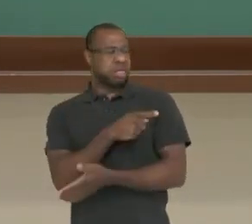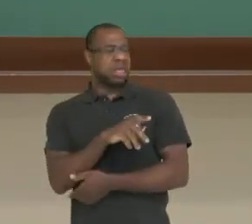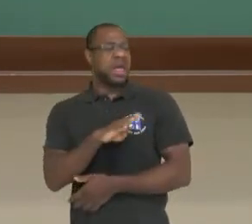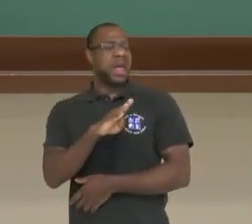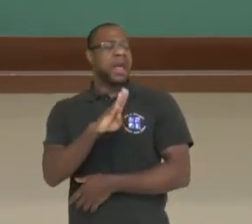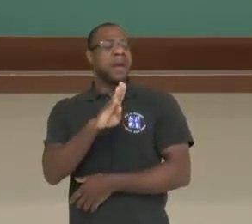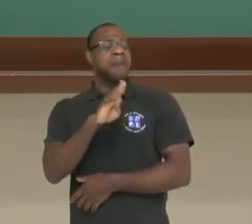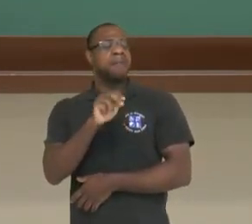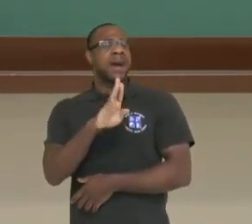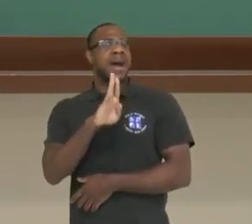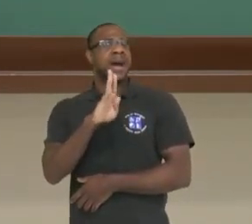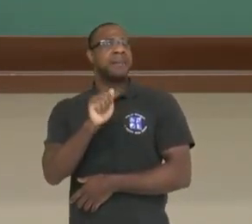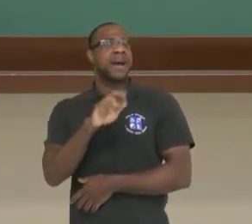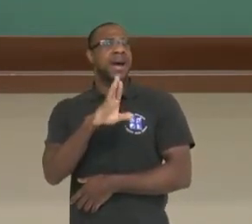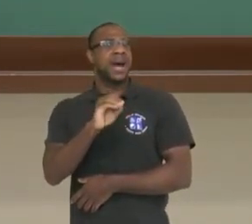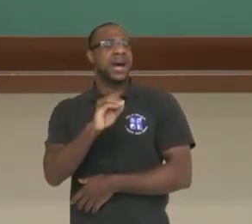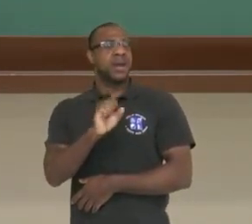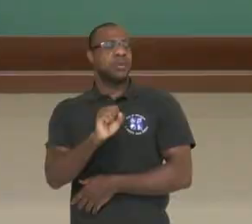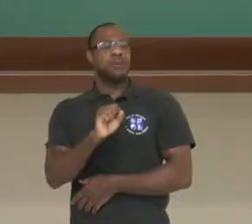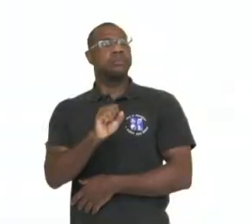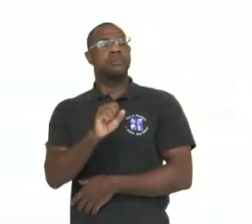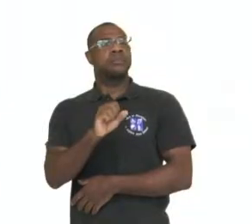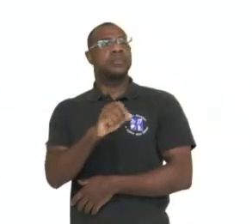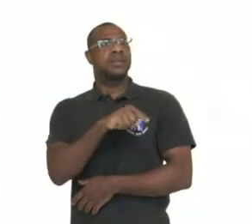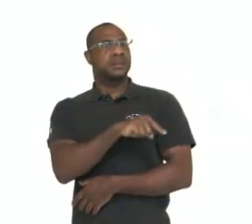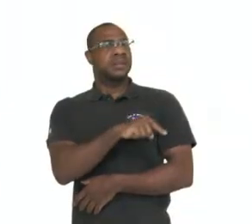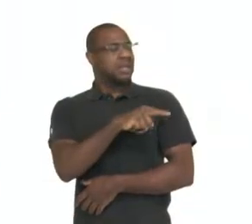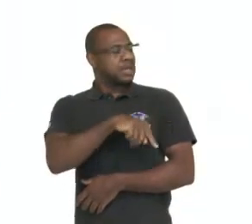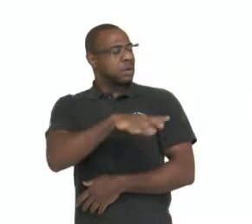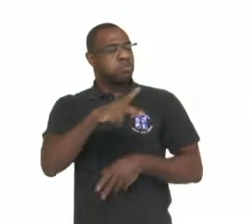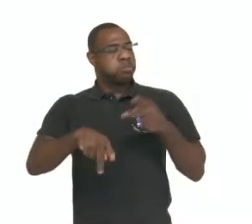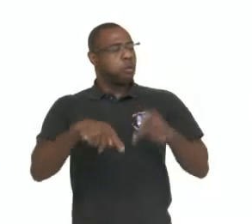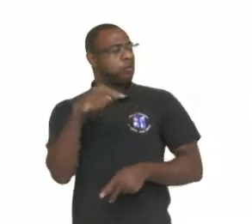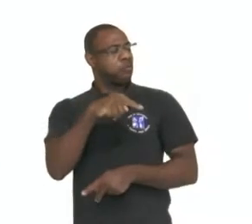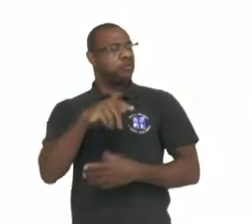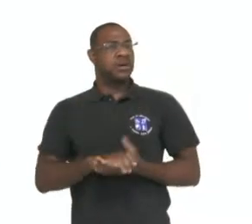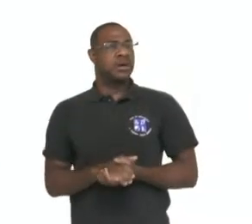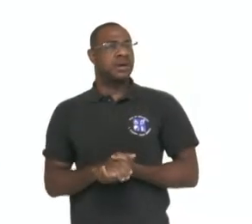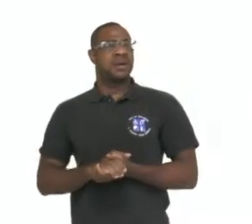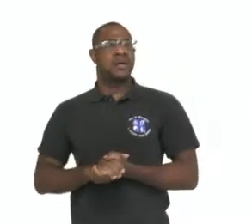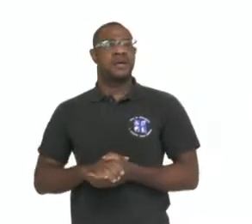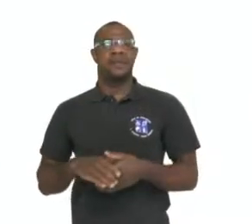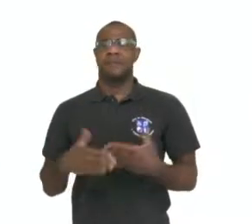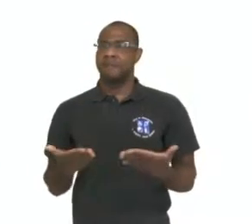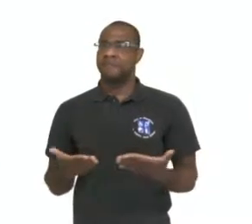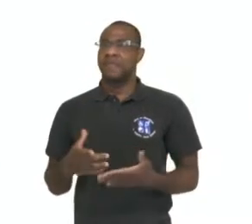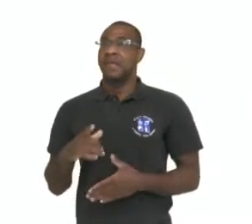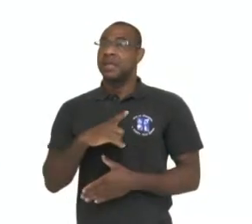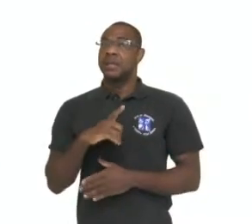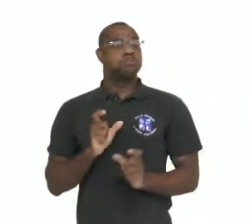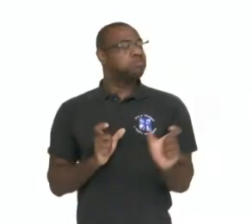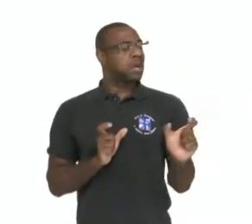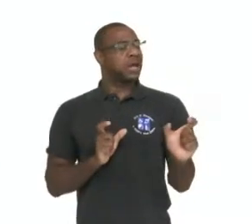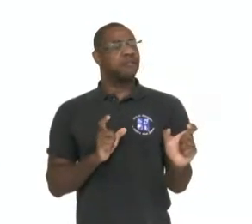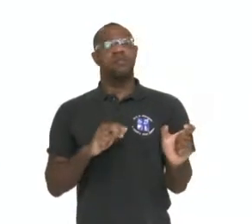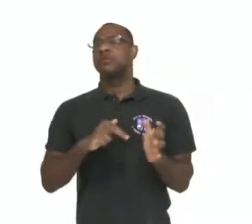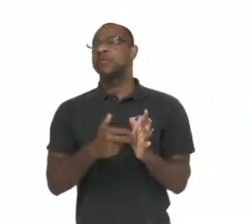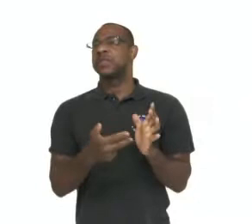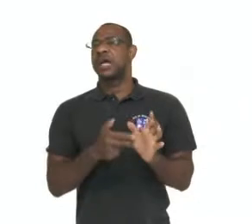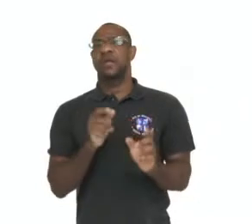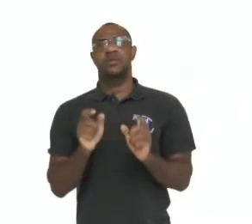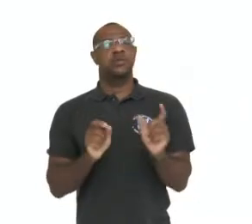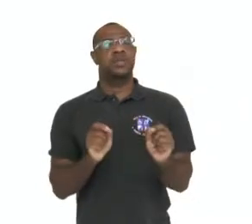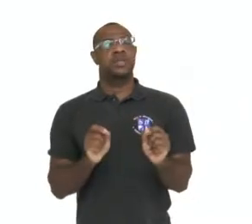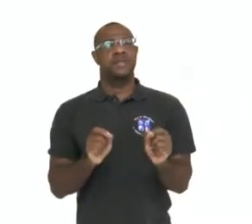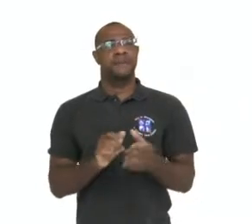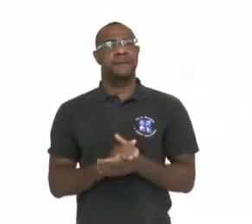Então a expressão bárbara, que vem de barba, inclusive, tendo um pouco daquele estereótipo do